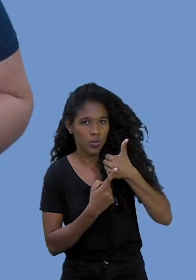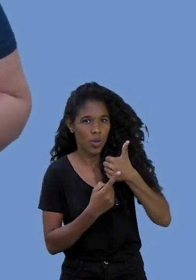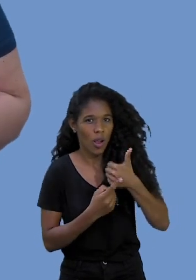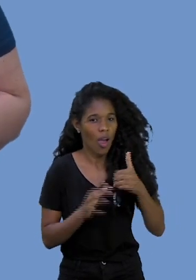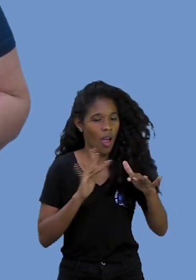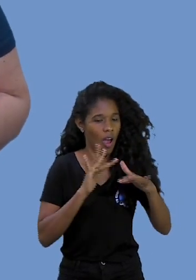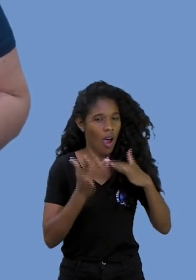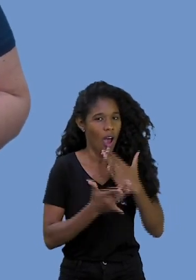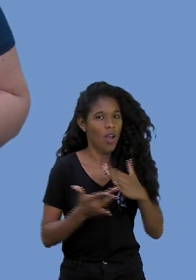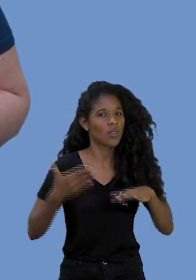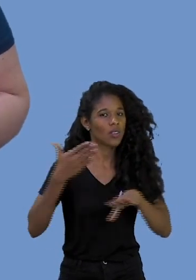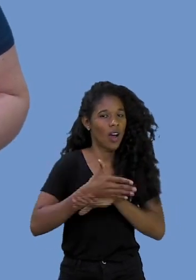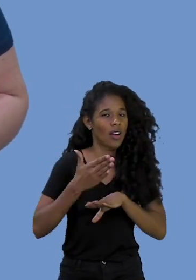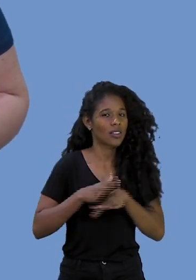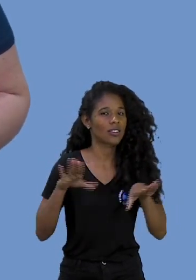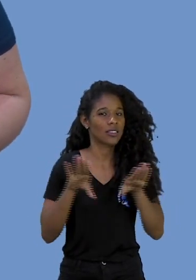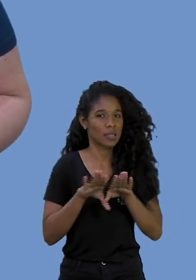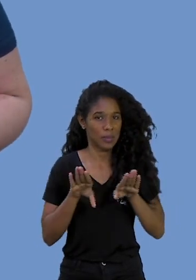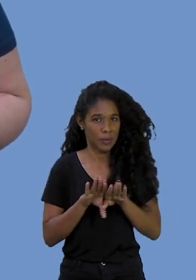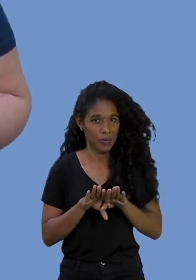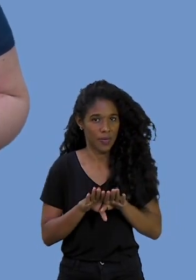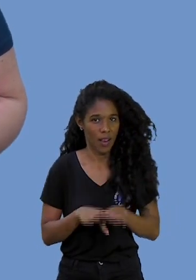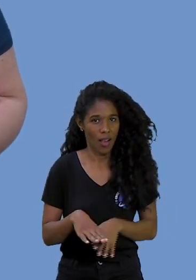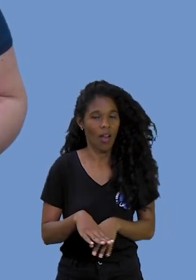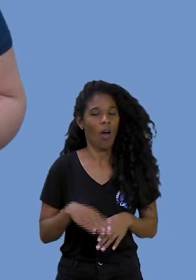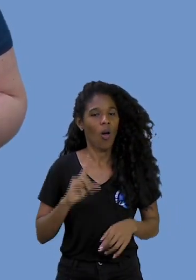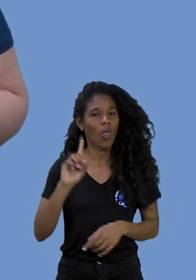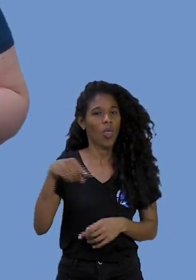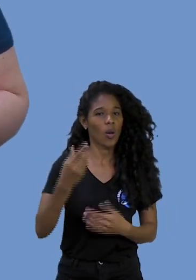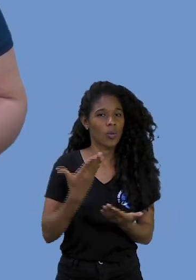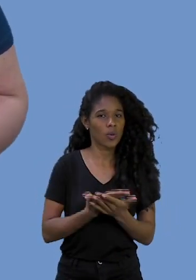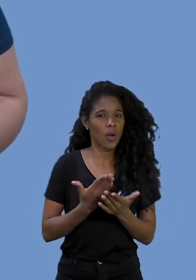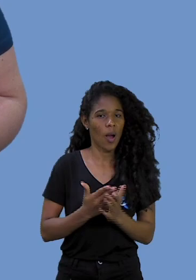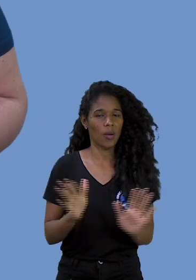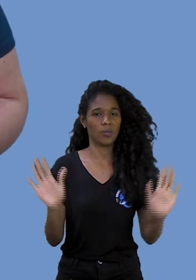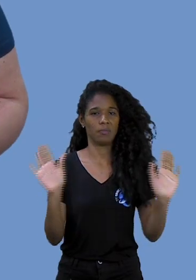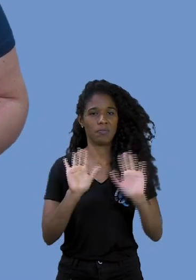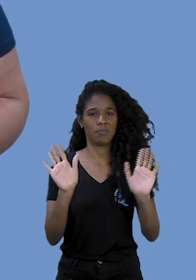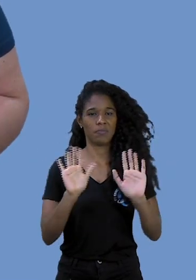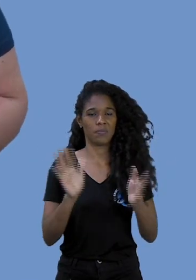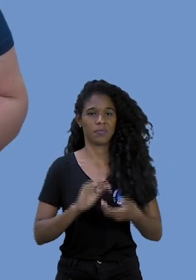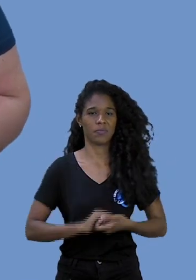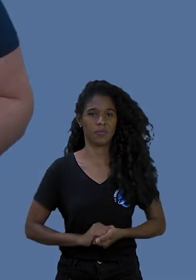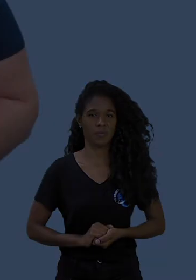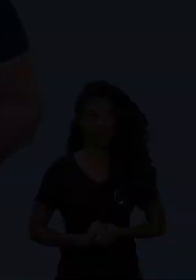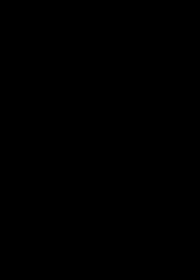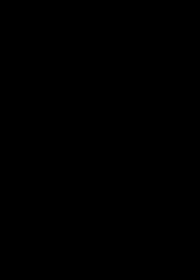acompanhe nas outras redes sociais. E nós nos encontramos na próxima aula.